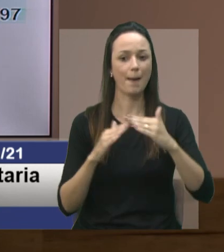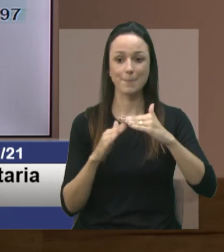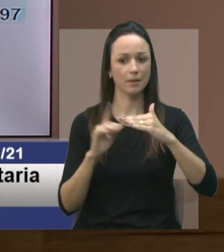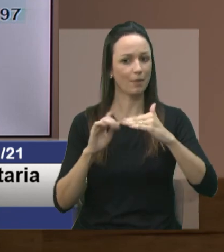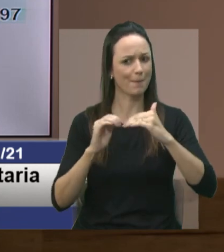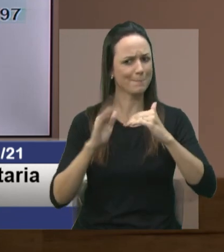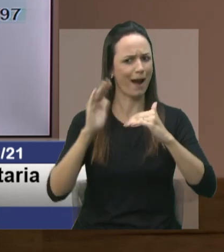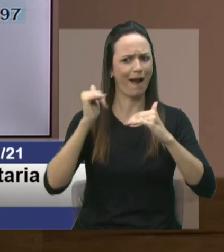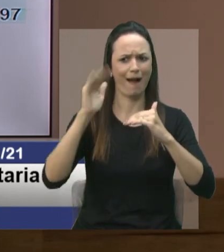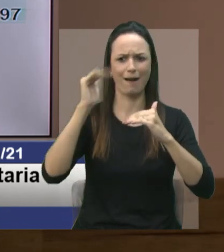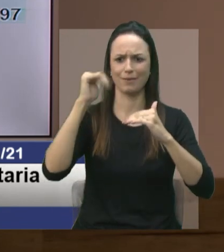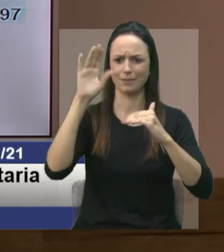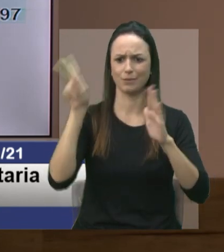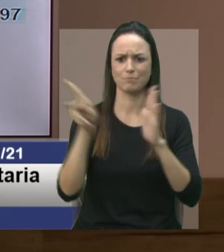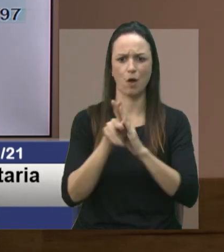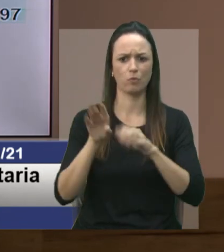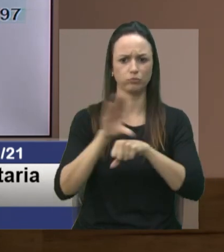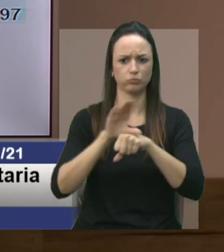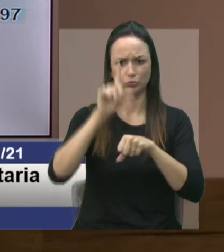de 15%, que seria